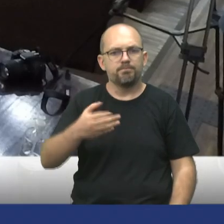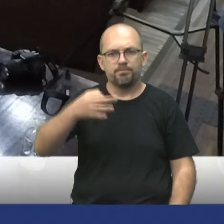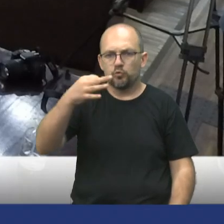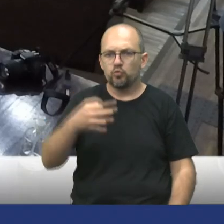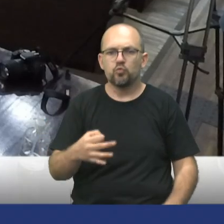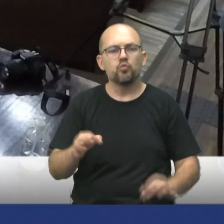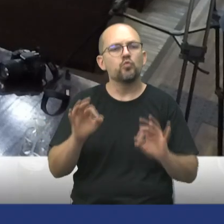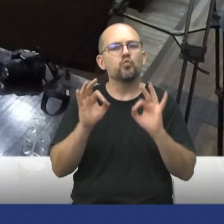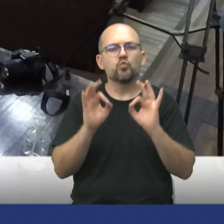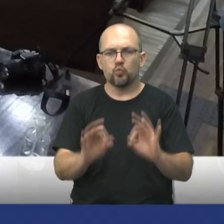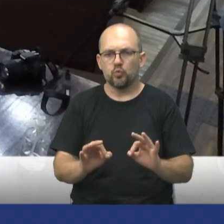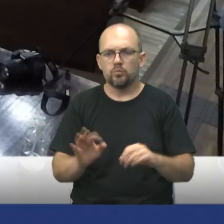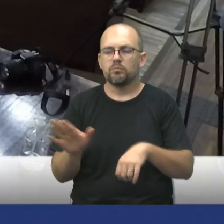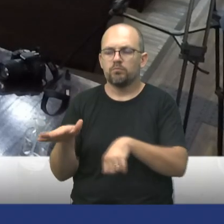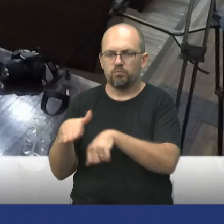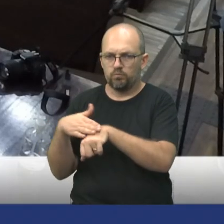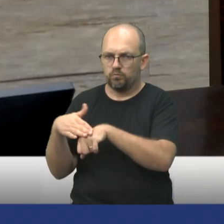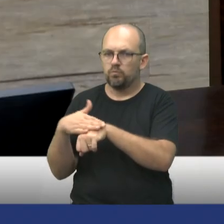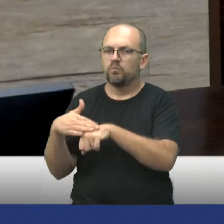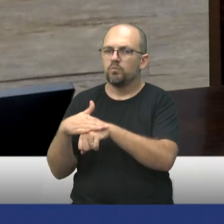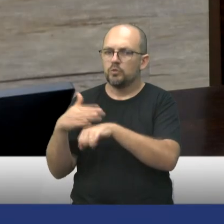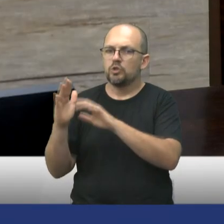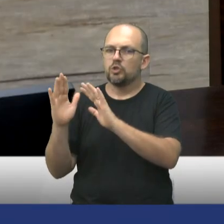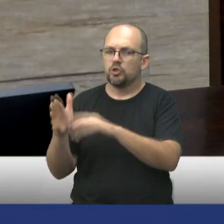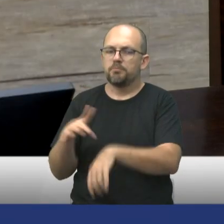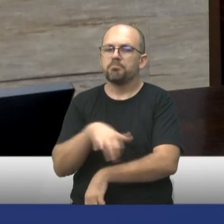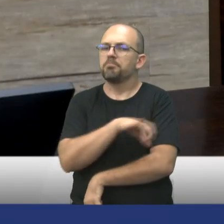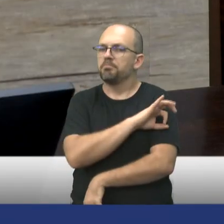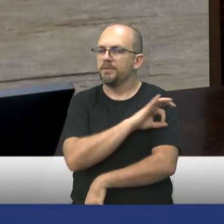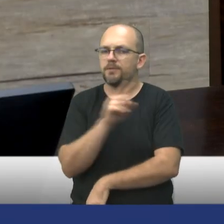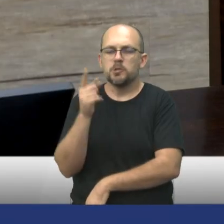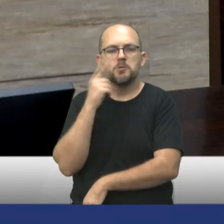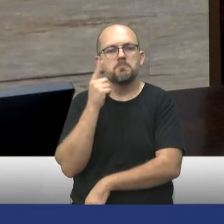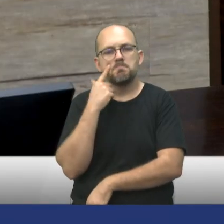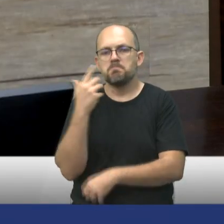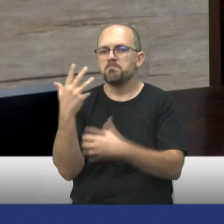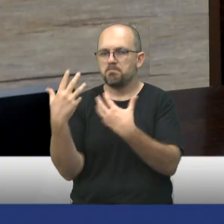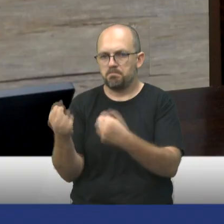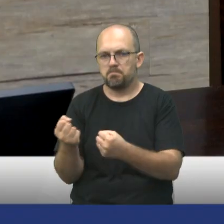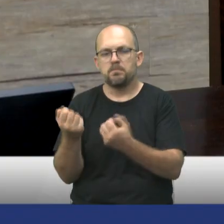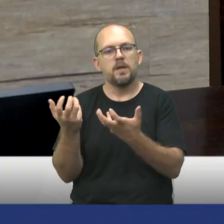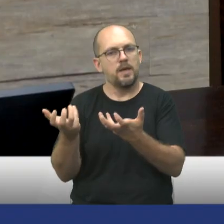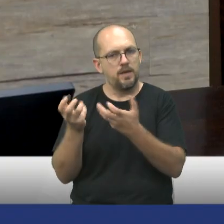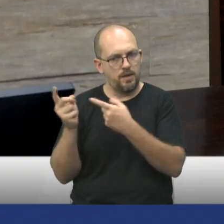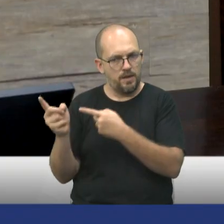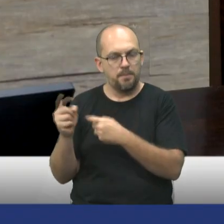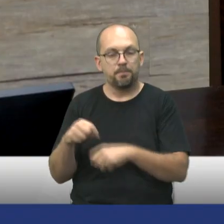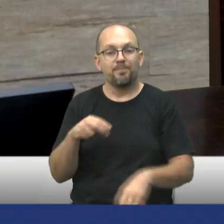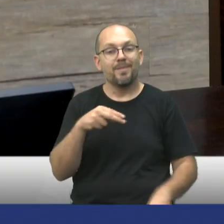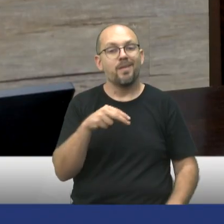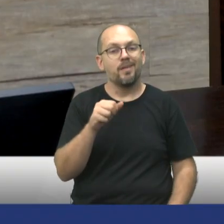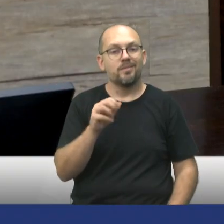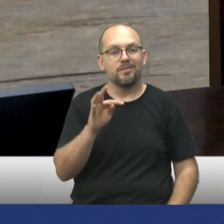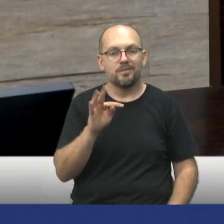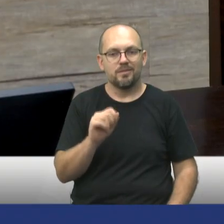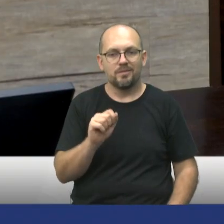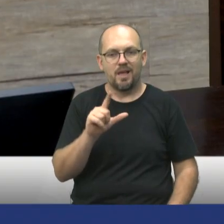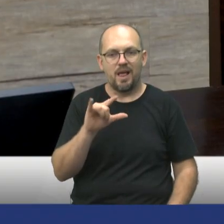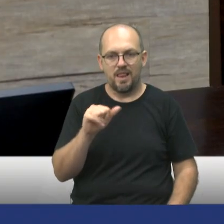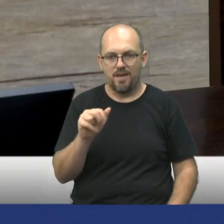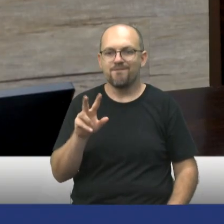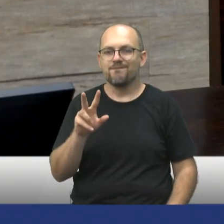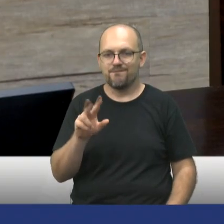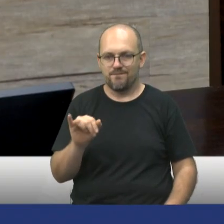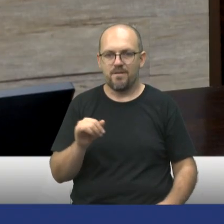Já conversamos com o prefeito, ele tem, né, o interesse em fazer. A Natália vai estar levando, porque nós vamos